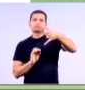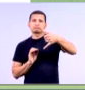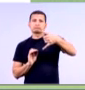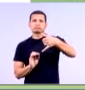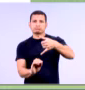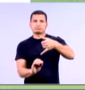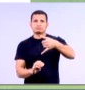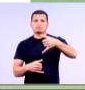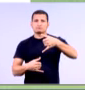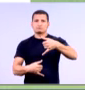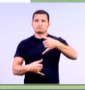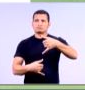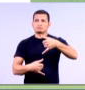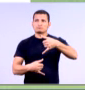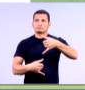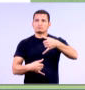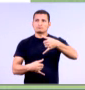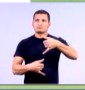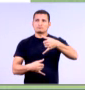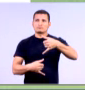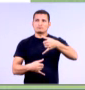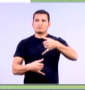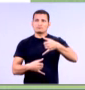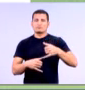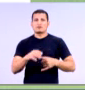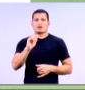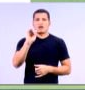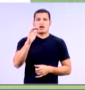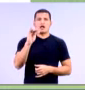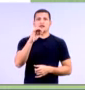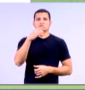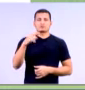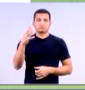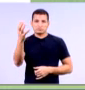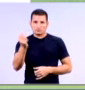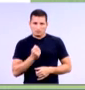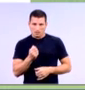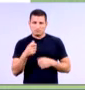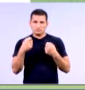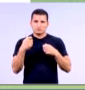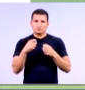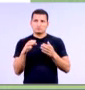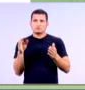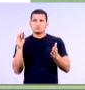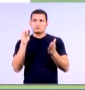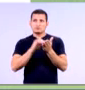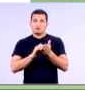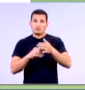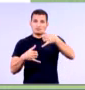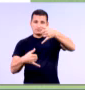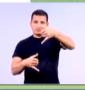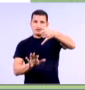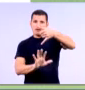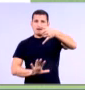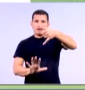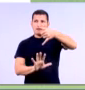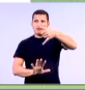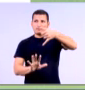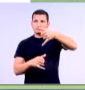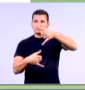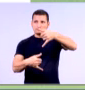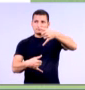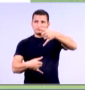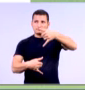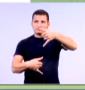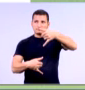Toda ação que eu preciso definir. Por exemplo, a ação de sacar deve ser implementada nessa área. Já